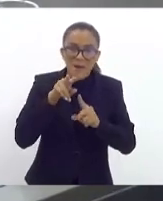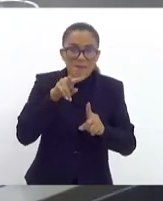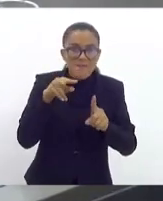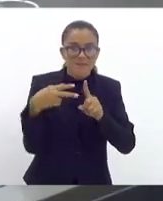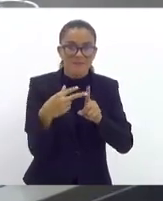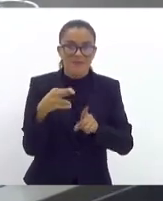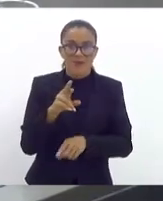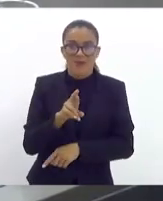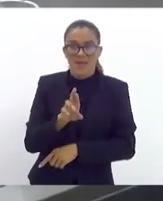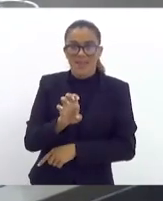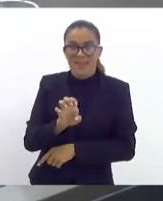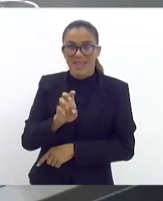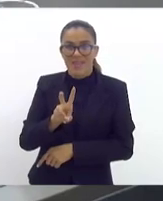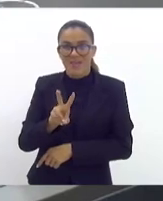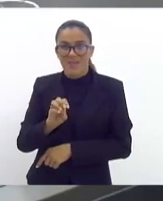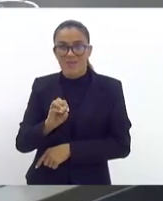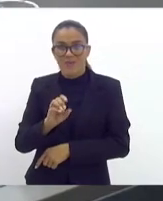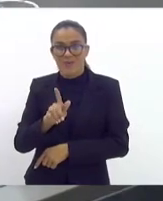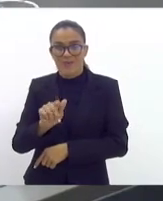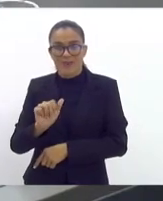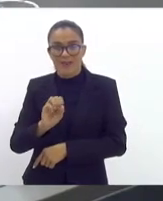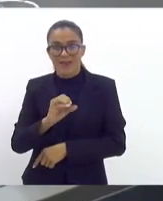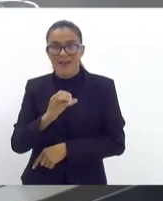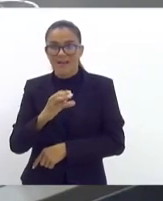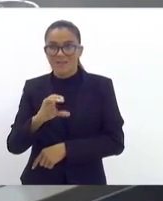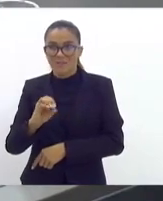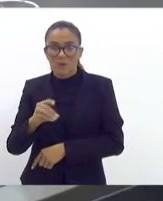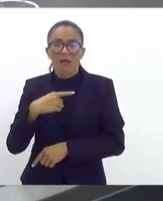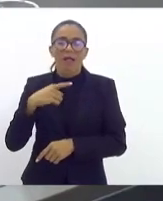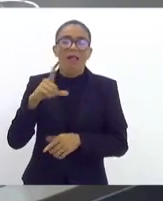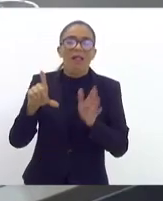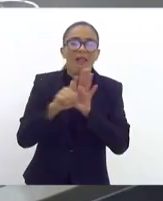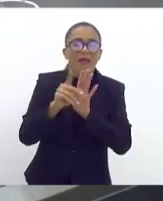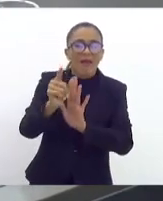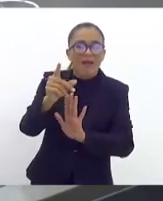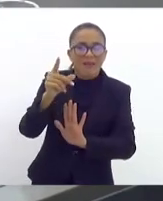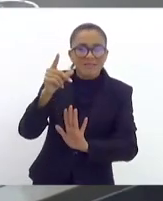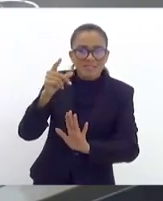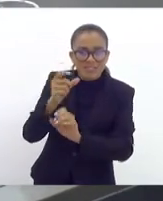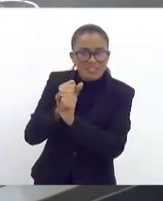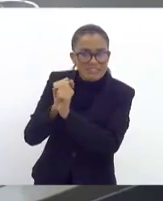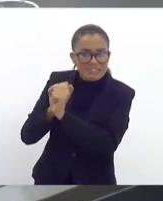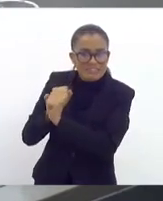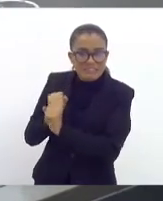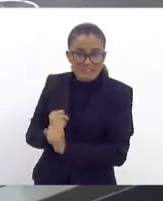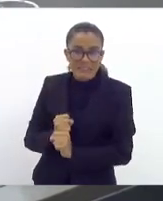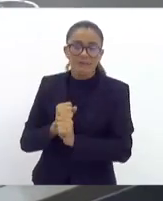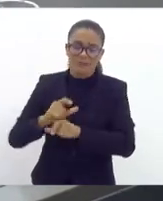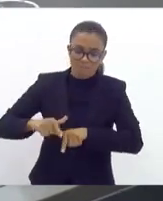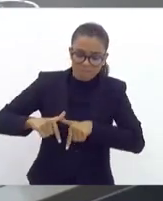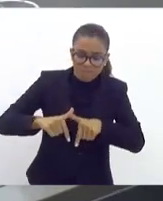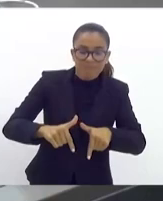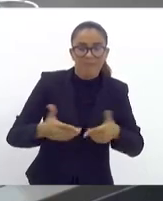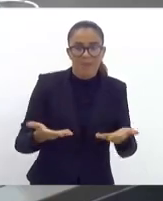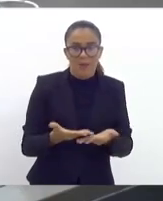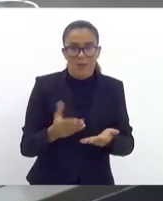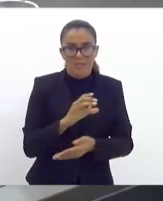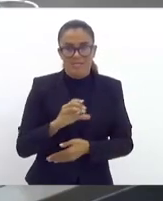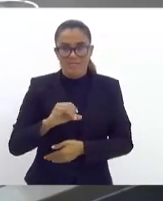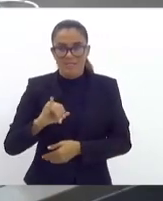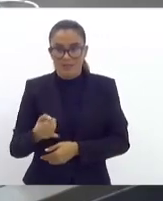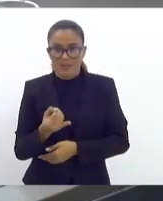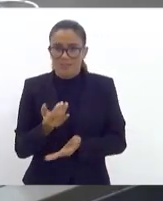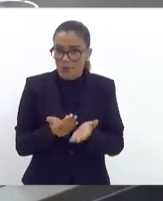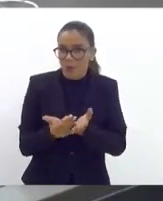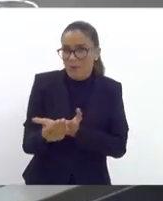com o deputado mim que numa das primeiras sessões pegar umas leis muito antigas Enfim fazer esse trabalho no nome dessa CJ e a gente já tá começando esse